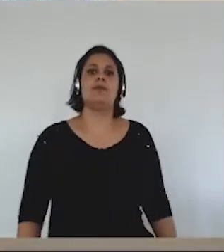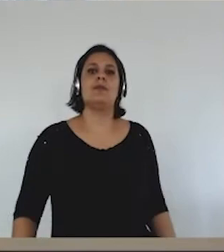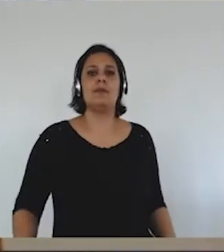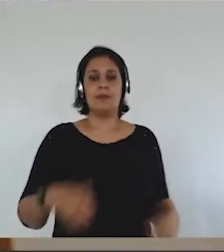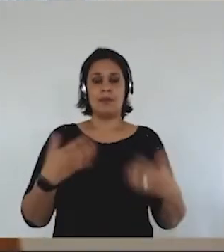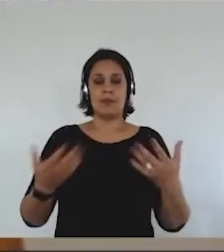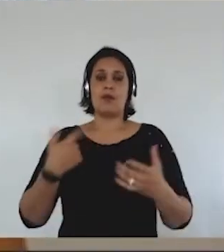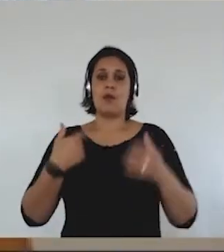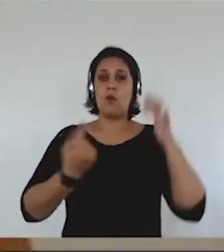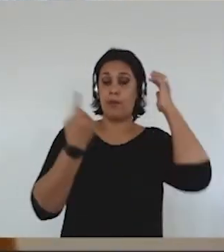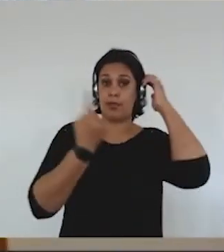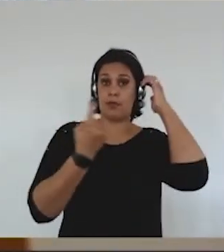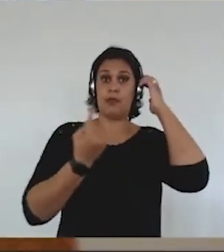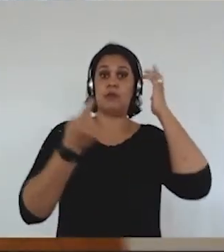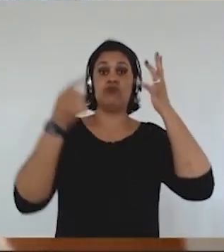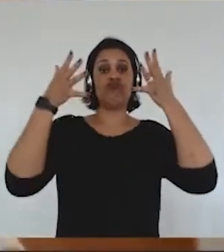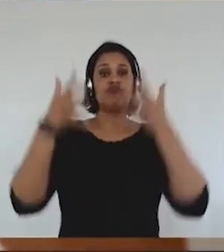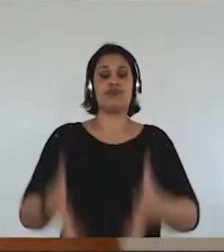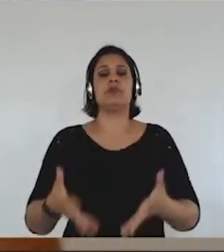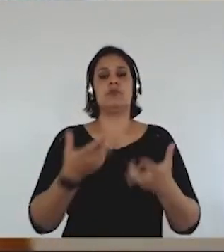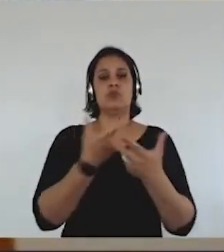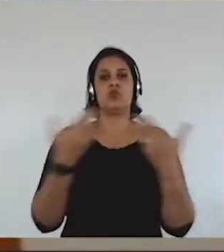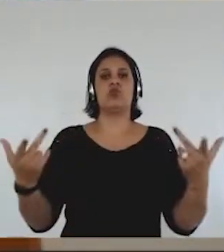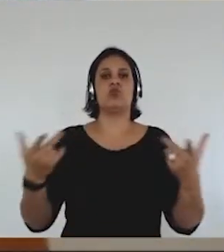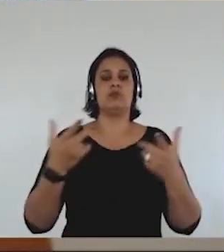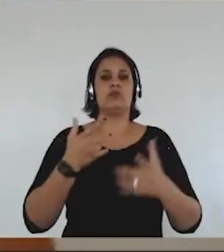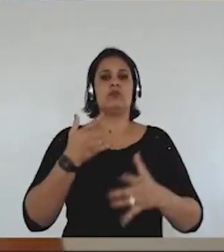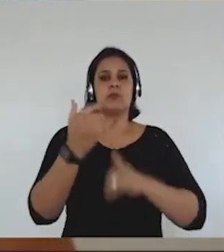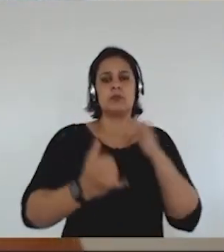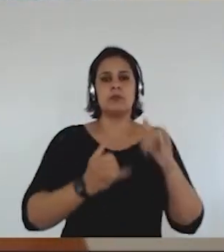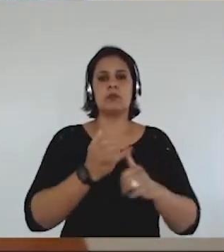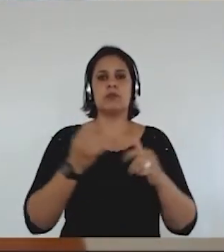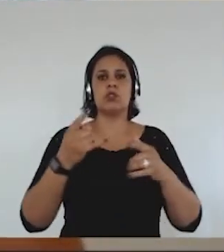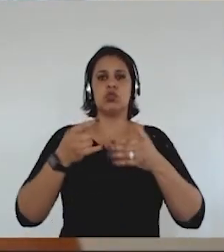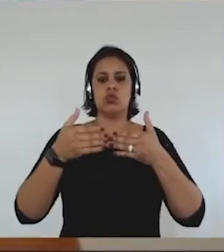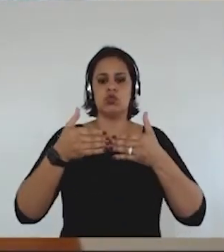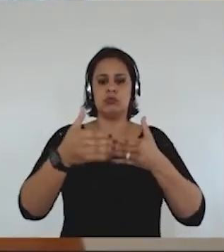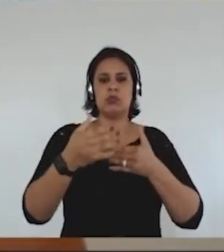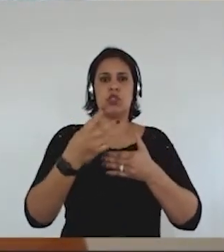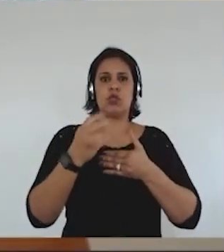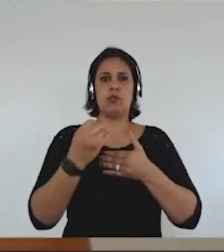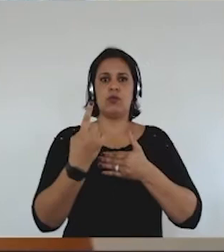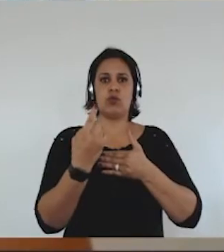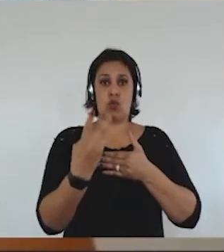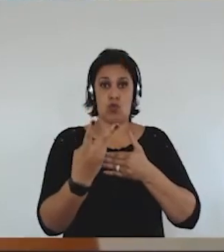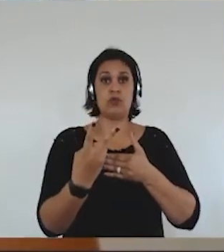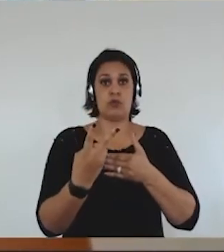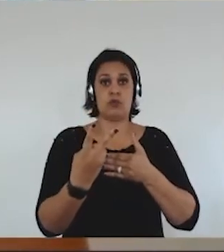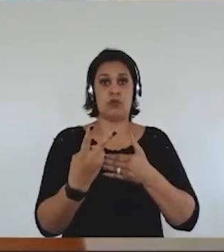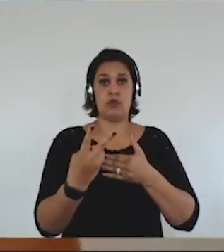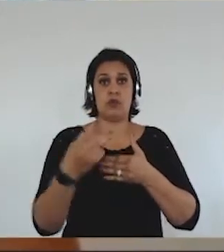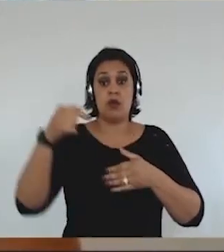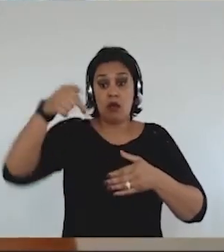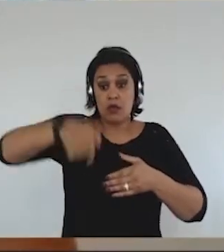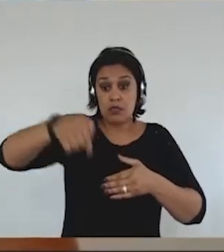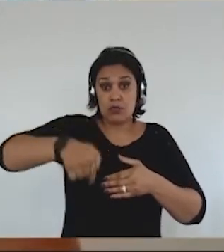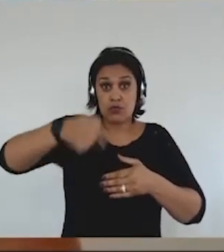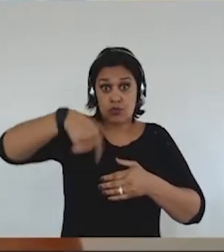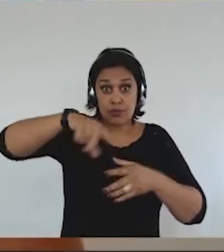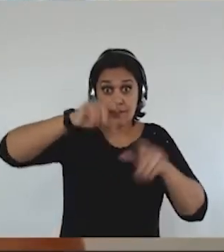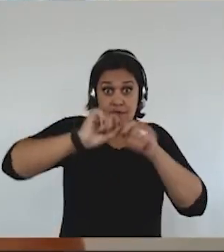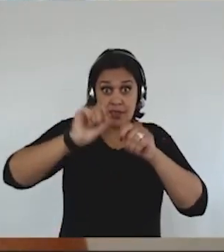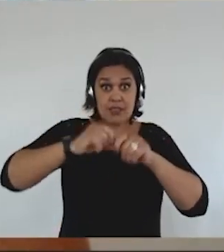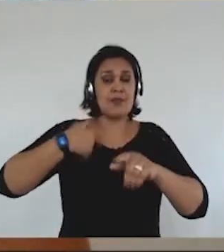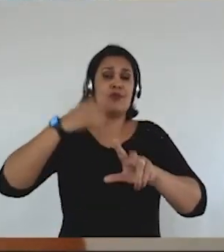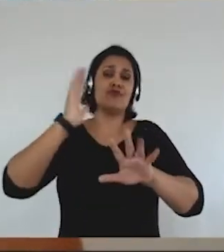primeiras pessoas a atuarem com os meios eletrônicos de 2012 para cá, mais ou menos. Eu faço muito. Isso que nós estamos fazendo hoje aqui,